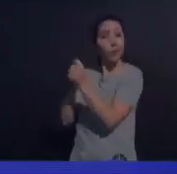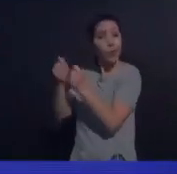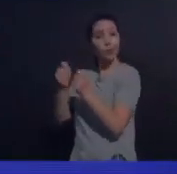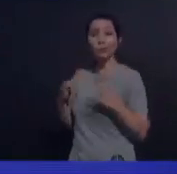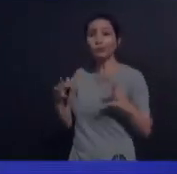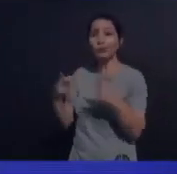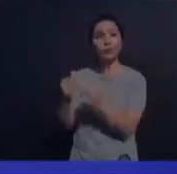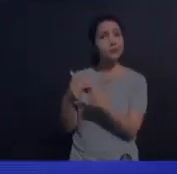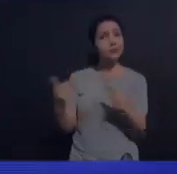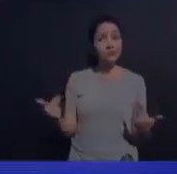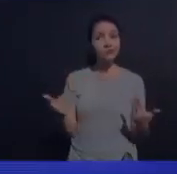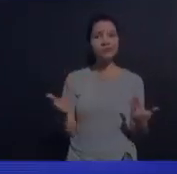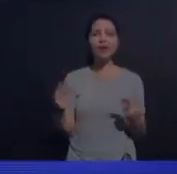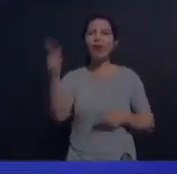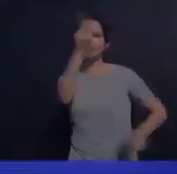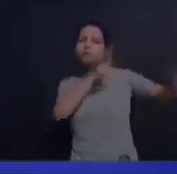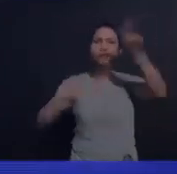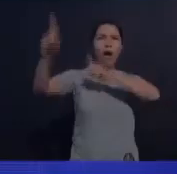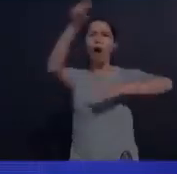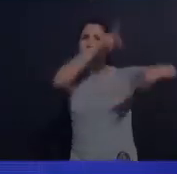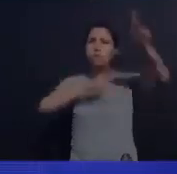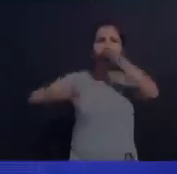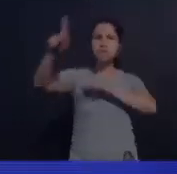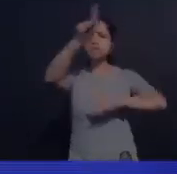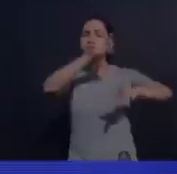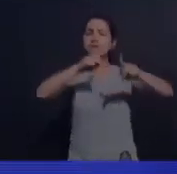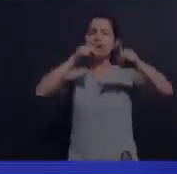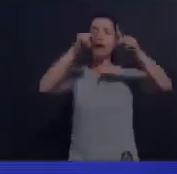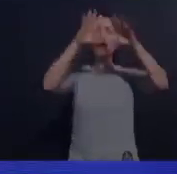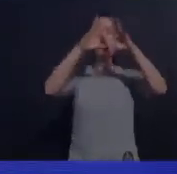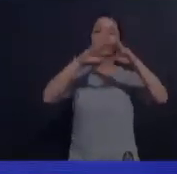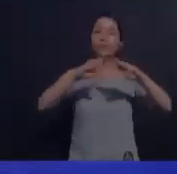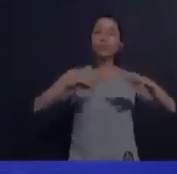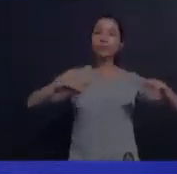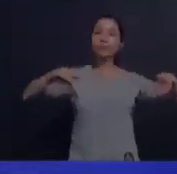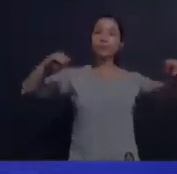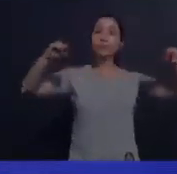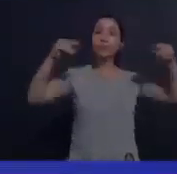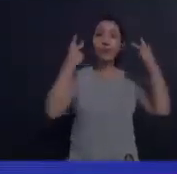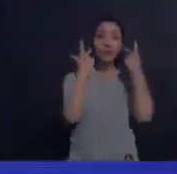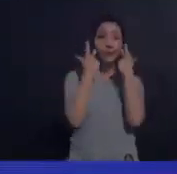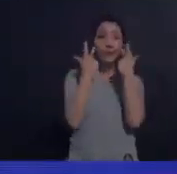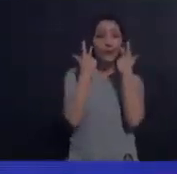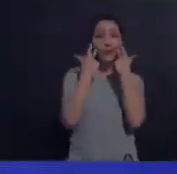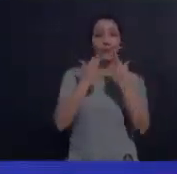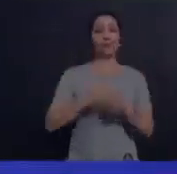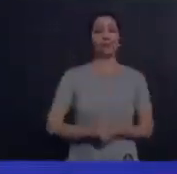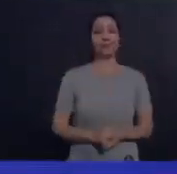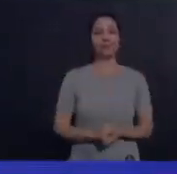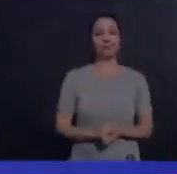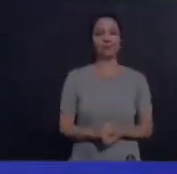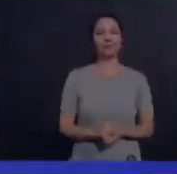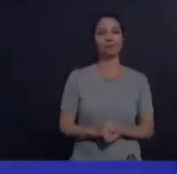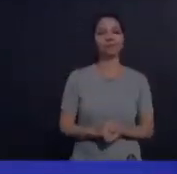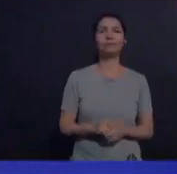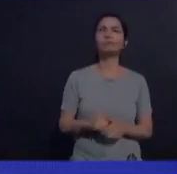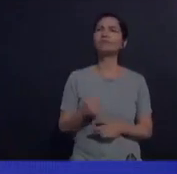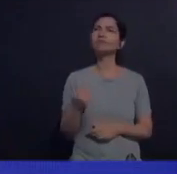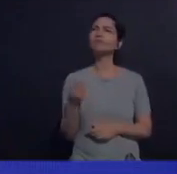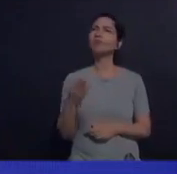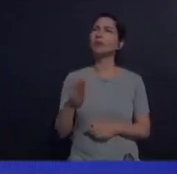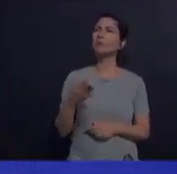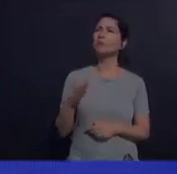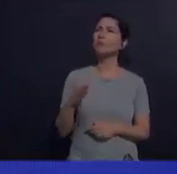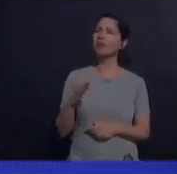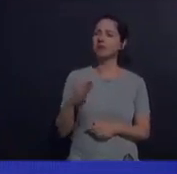e o vento se acabou é a mais ou menos se chover